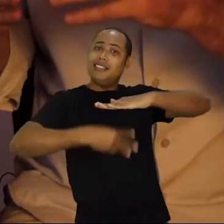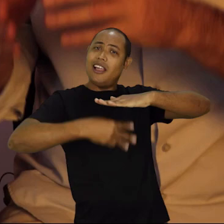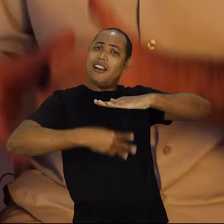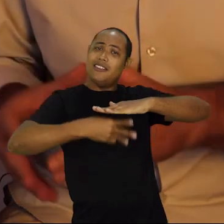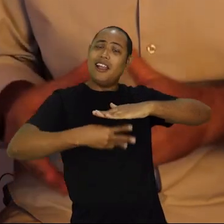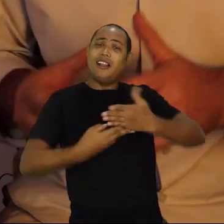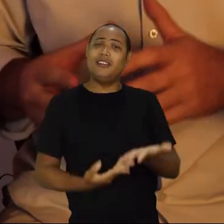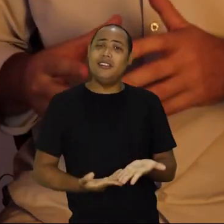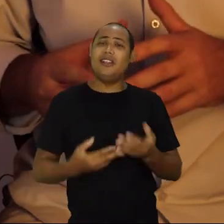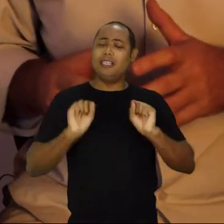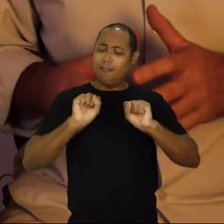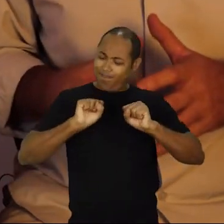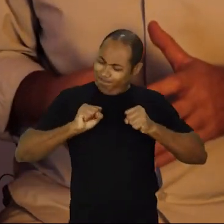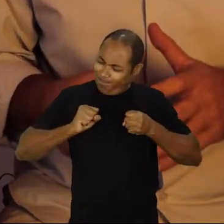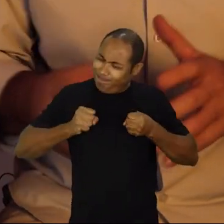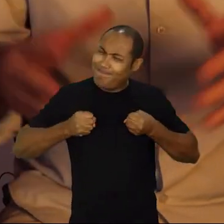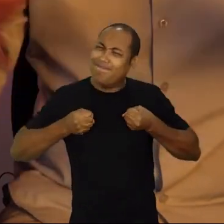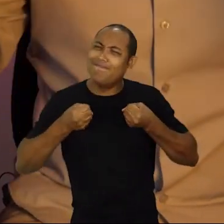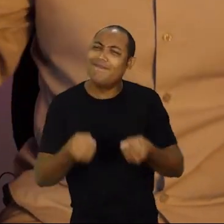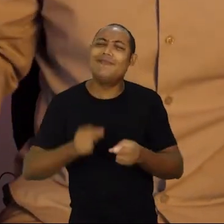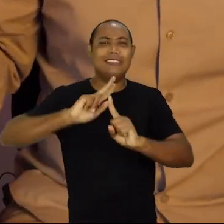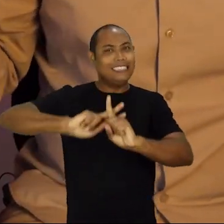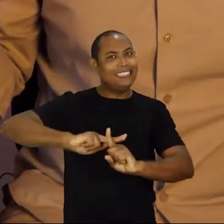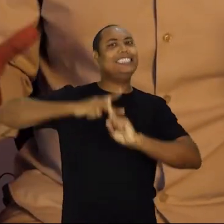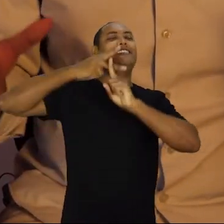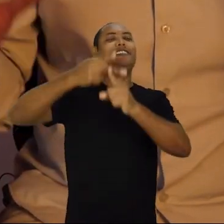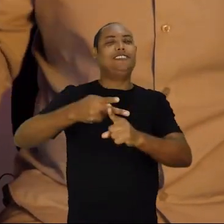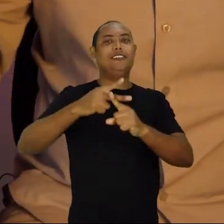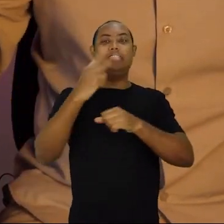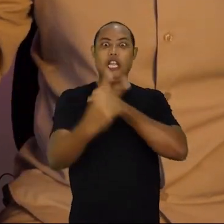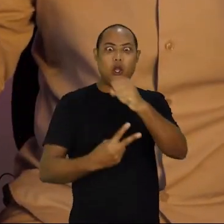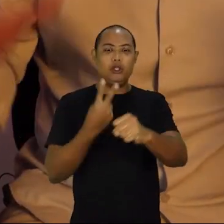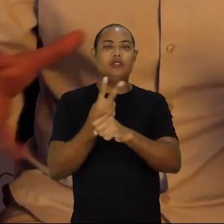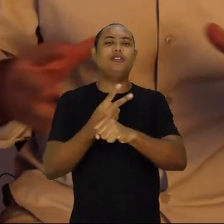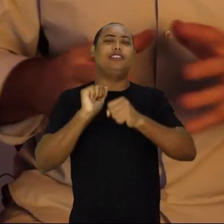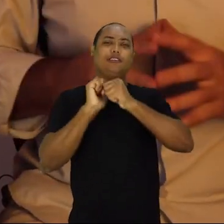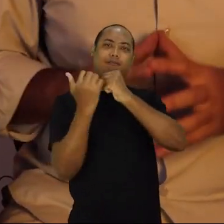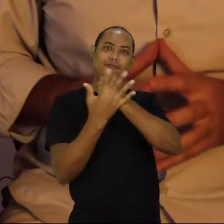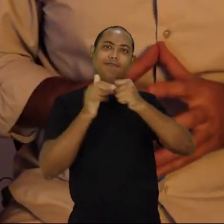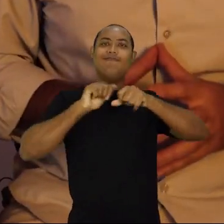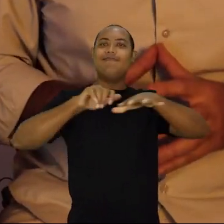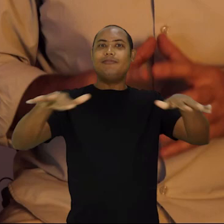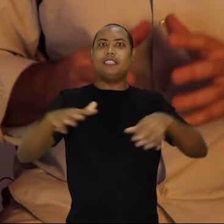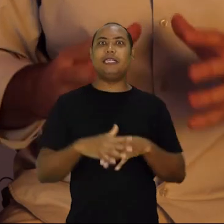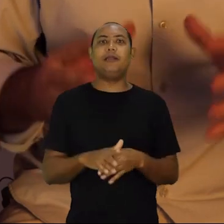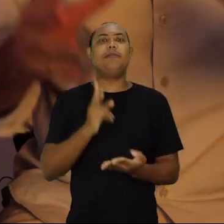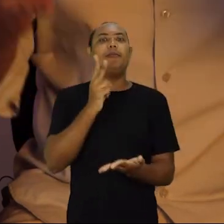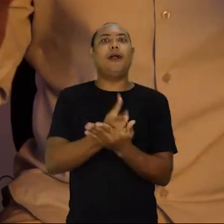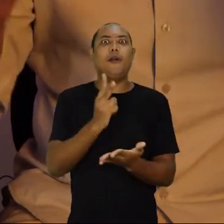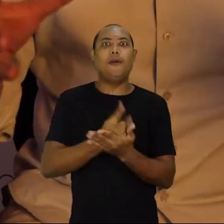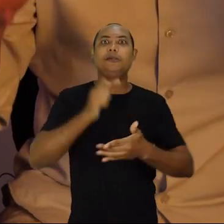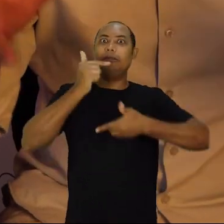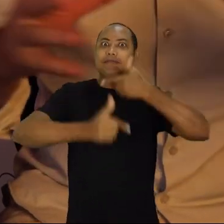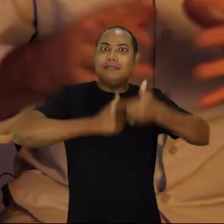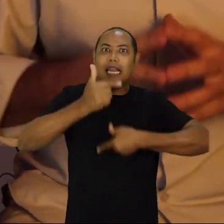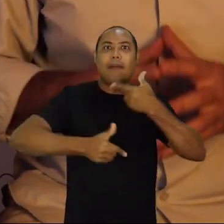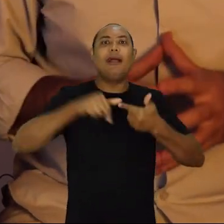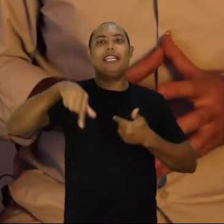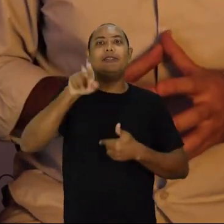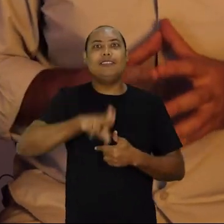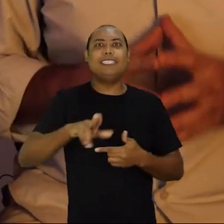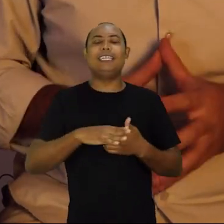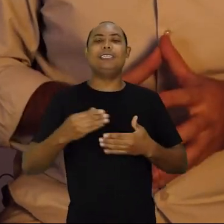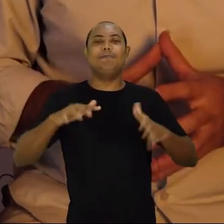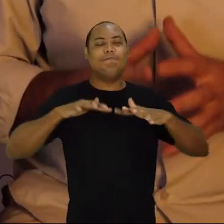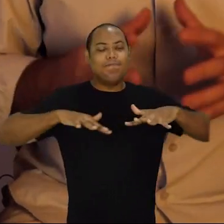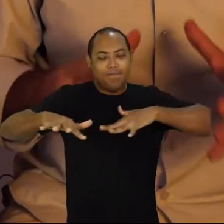aos terceirizados, pelo esforço gigantesco feito ao longo desses 2 anos de pandemia para manter a nossa